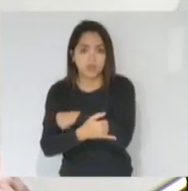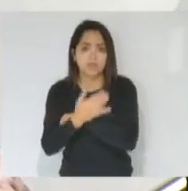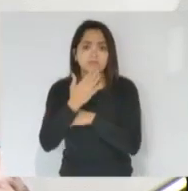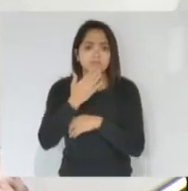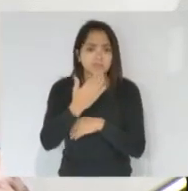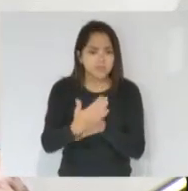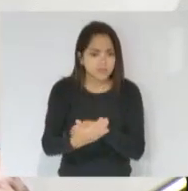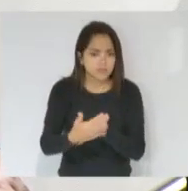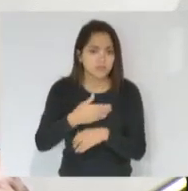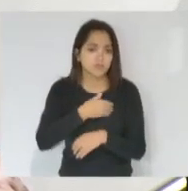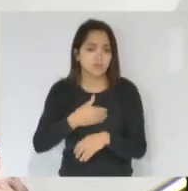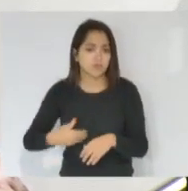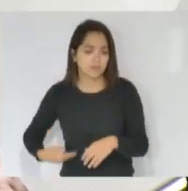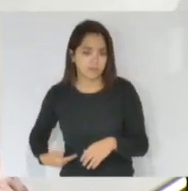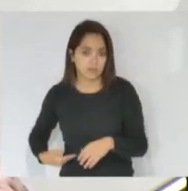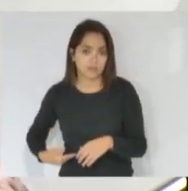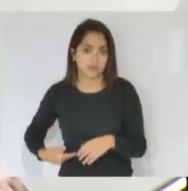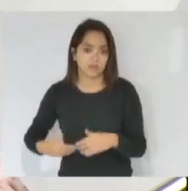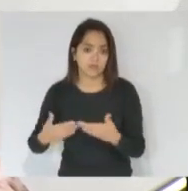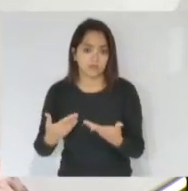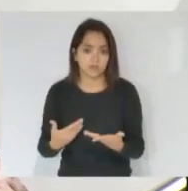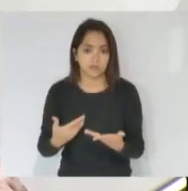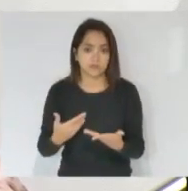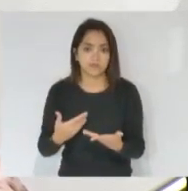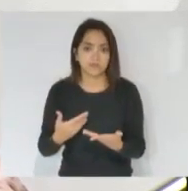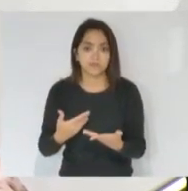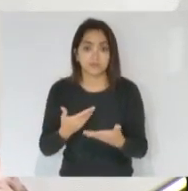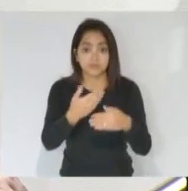que tivéssemos um fundo